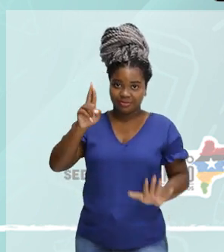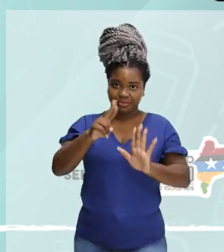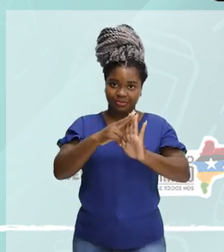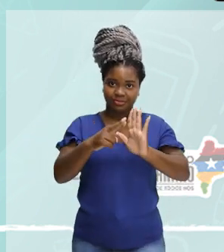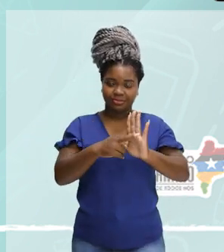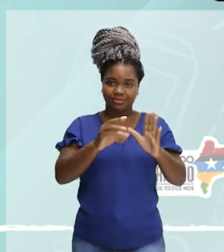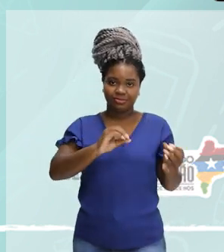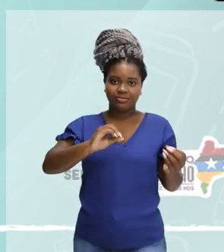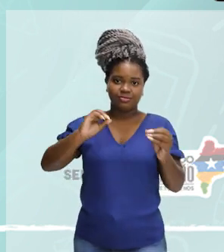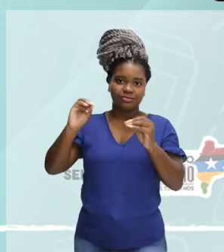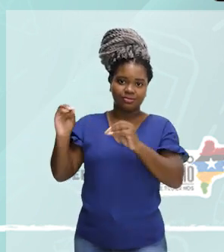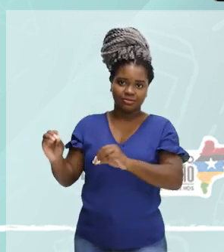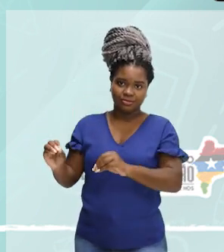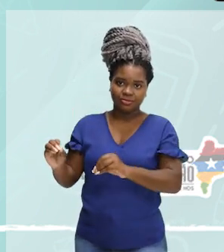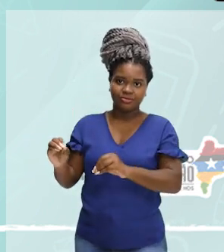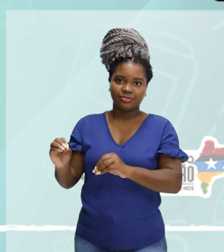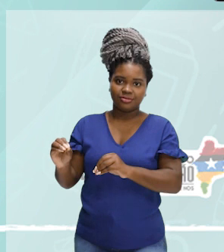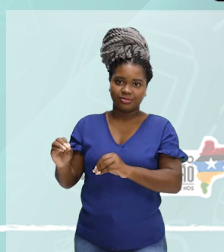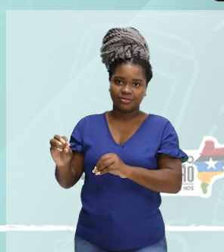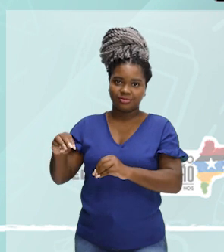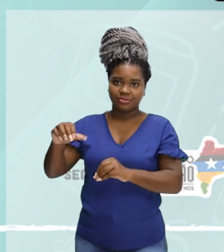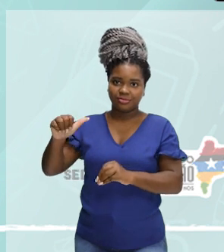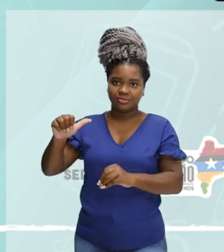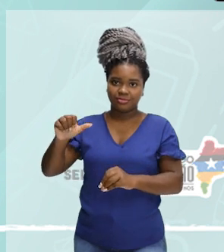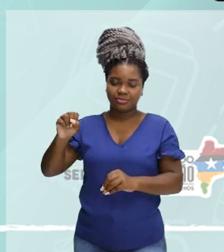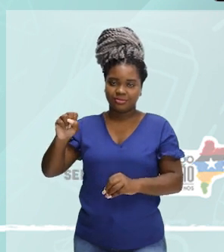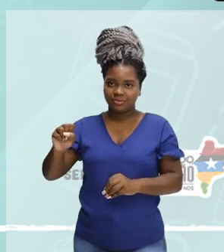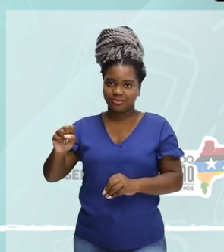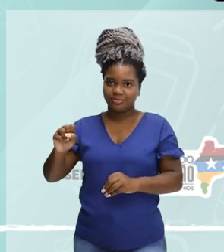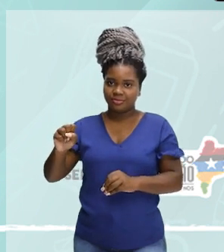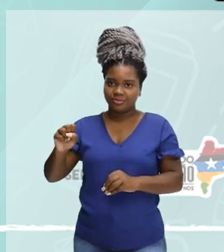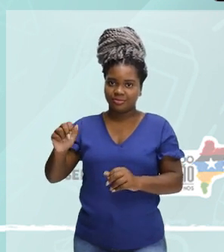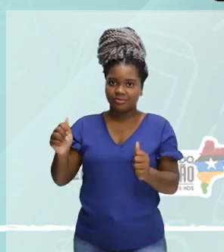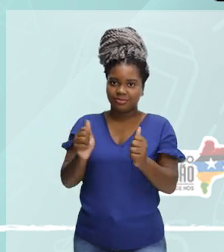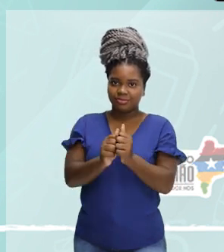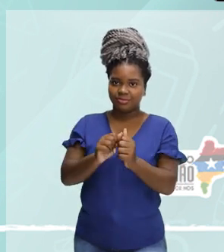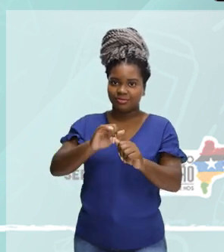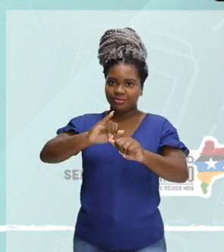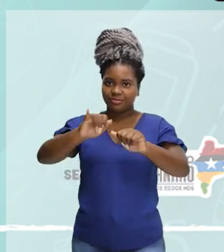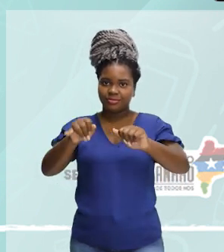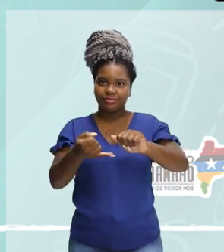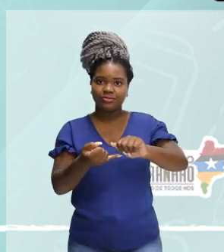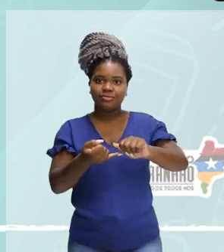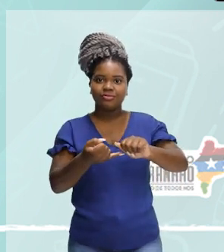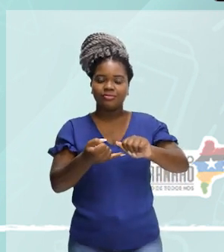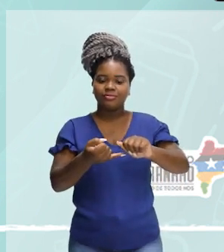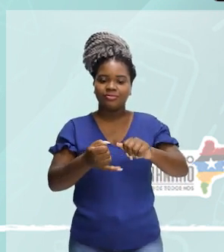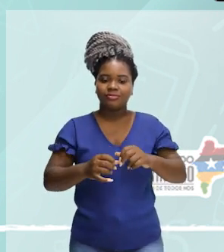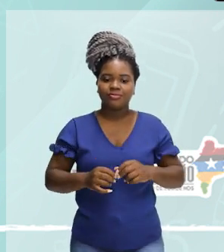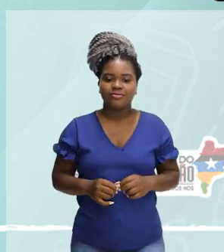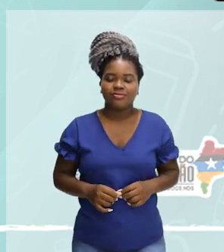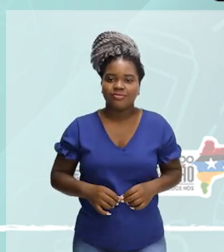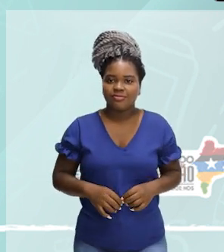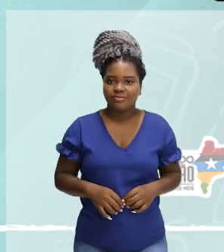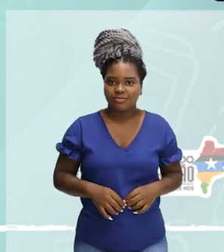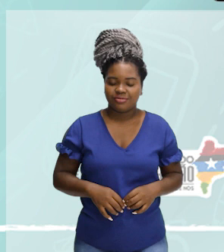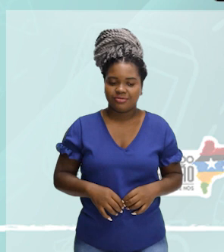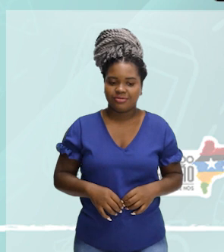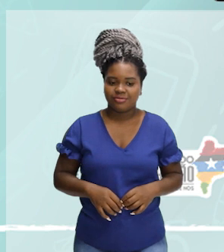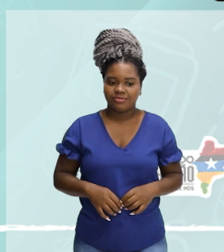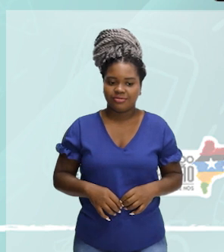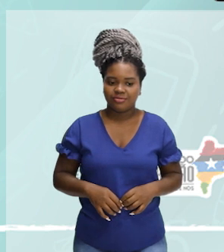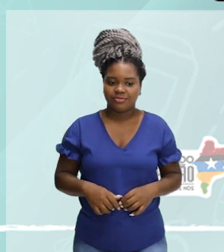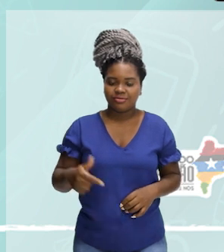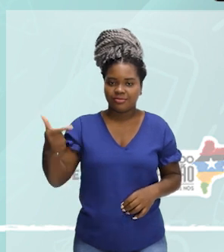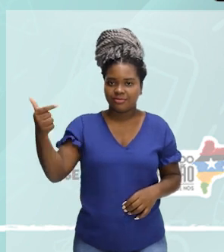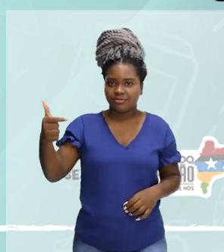de colocar a partícula mais e mais o adjetivo. Então, eu gostaria de saber qual é o lugar mais frio da